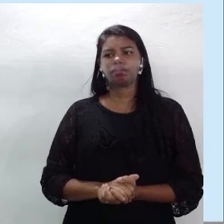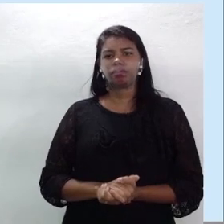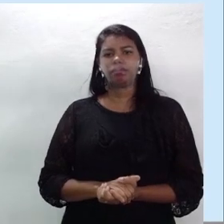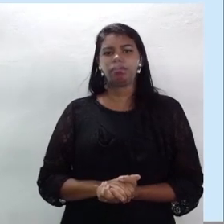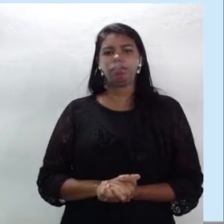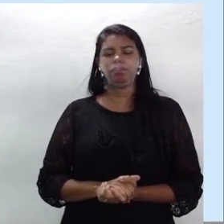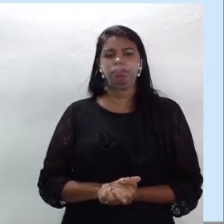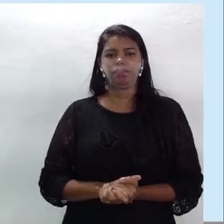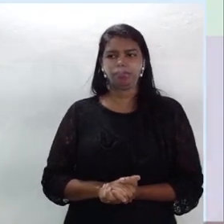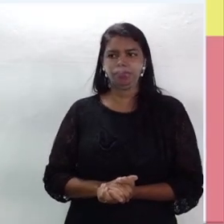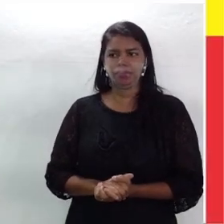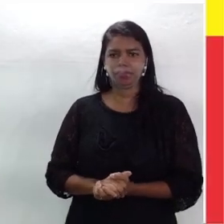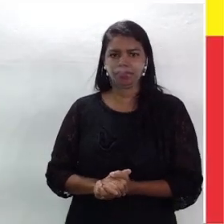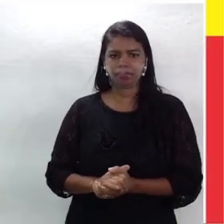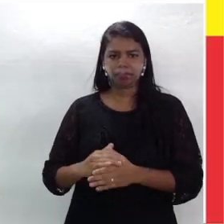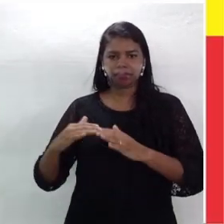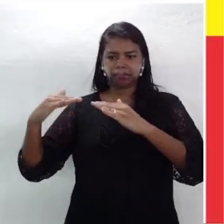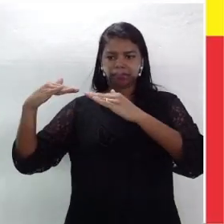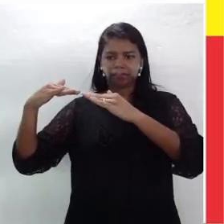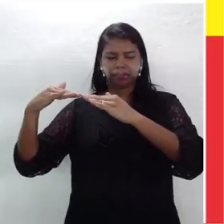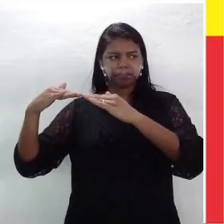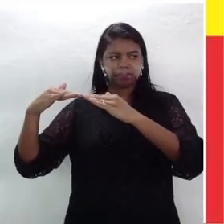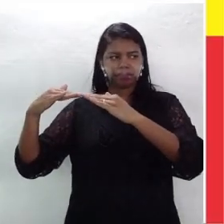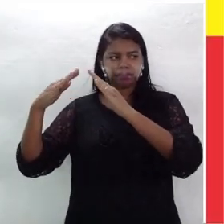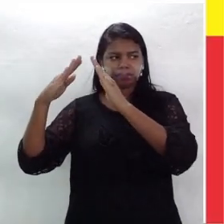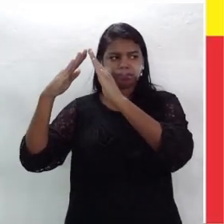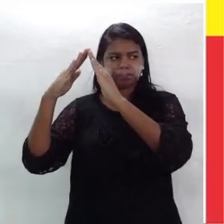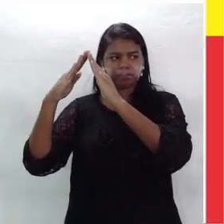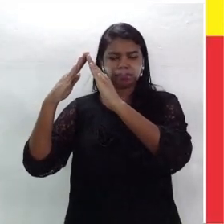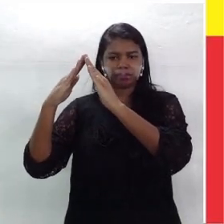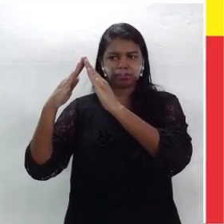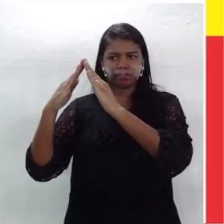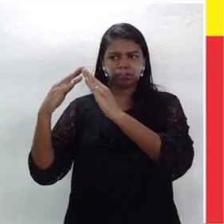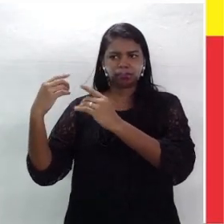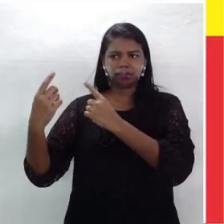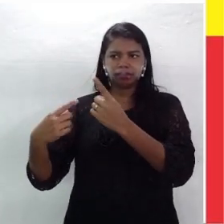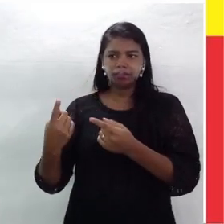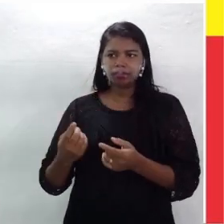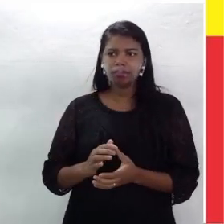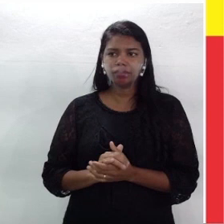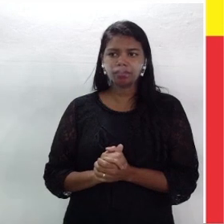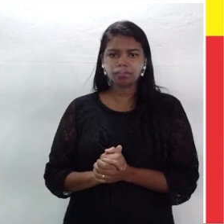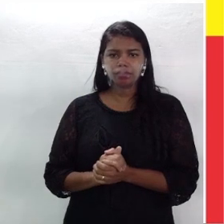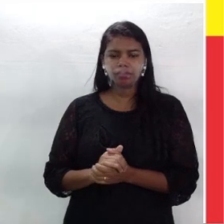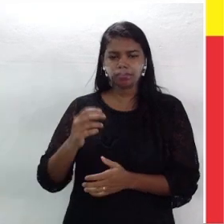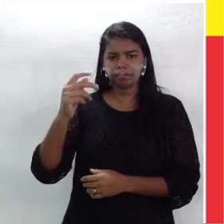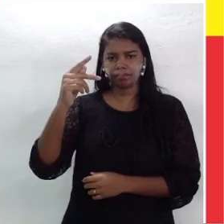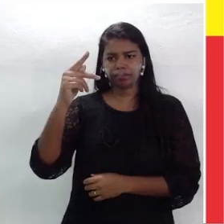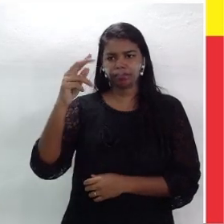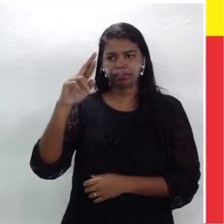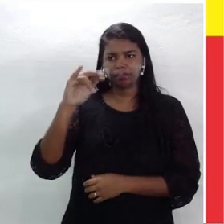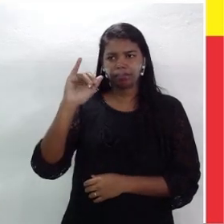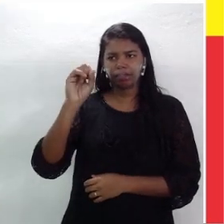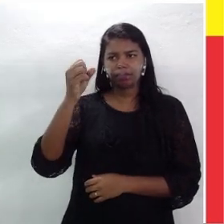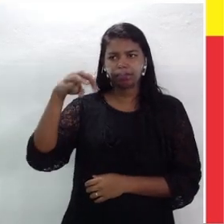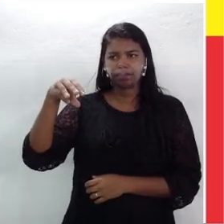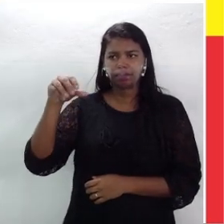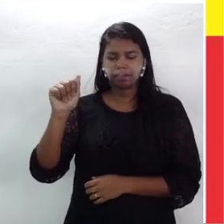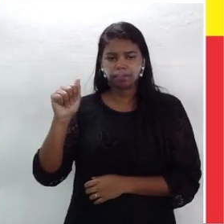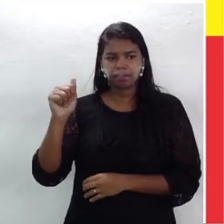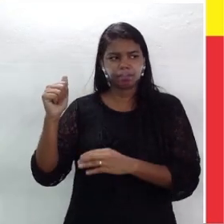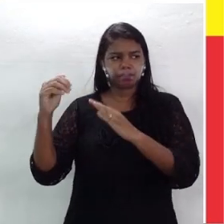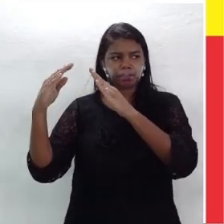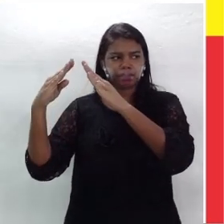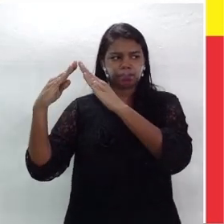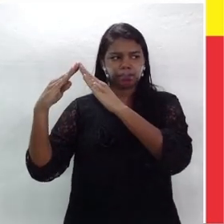Então, os poliedros podemos distinguir os prismas e as